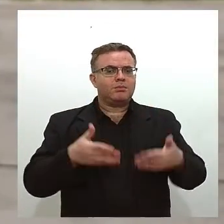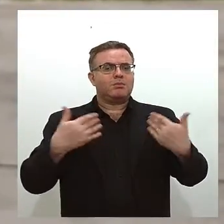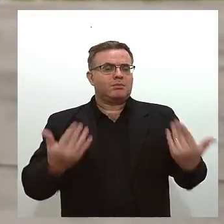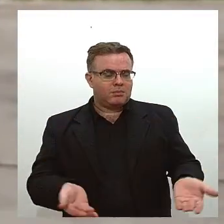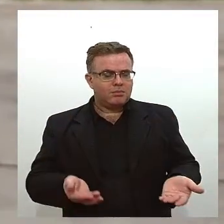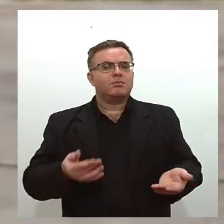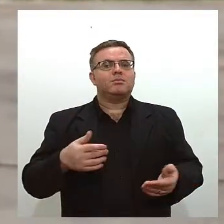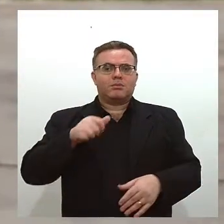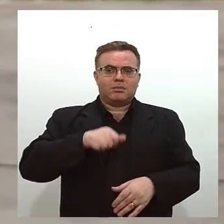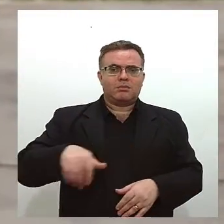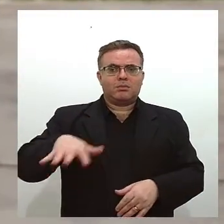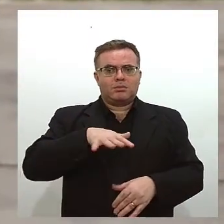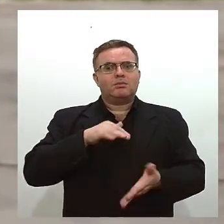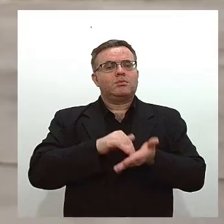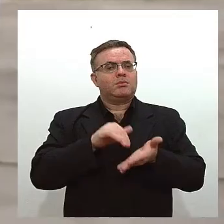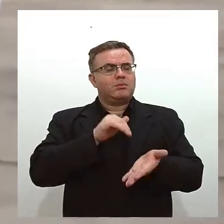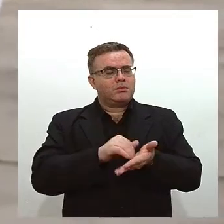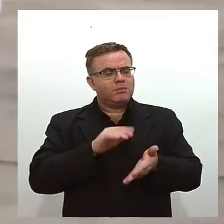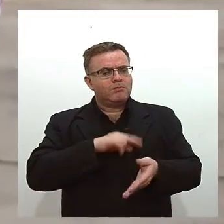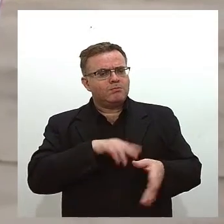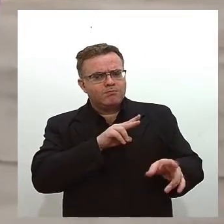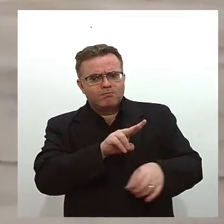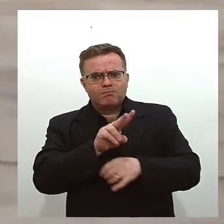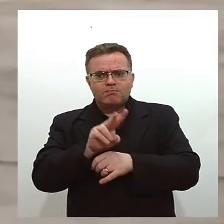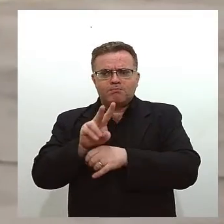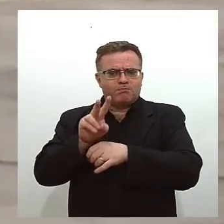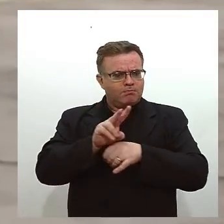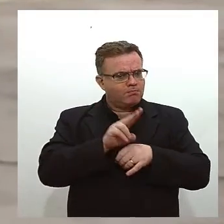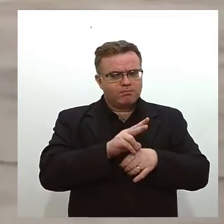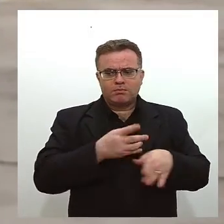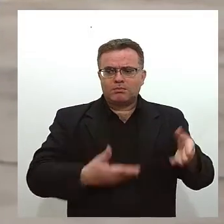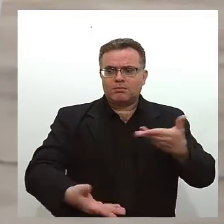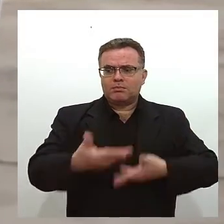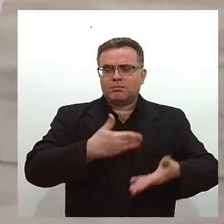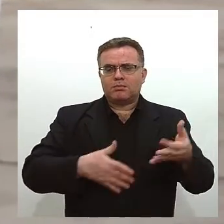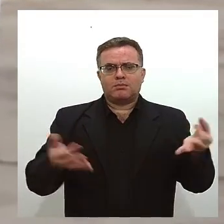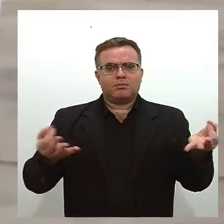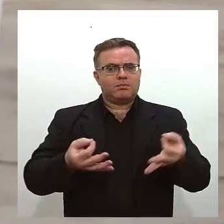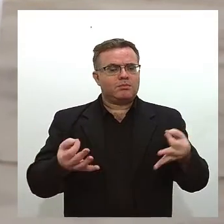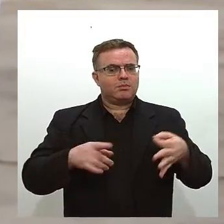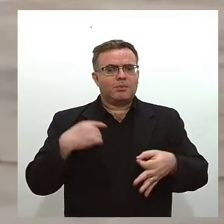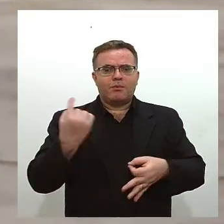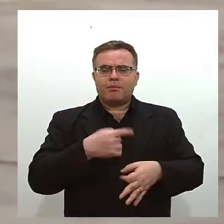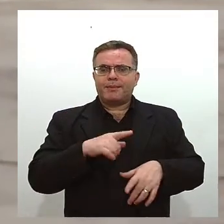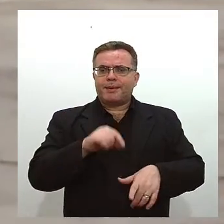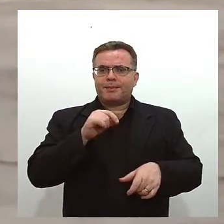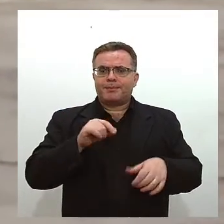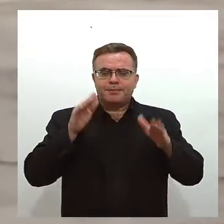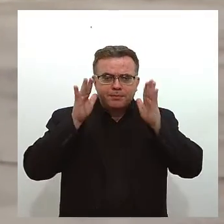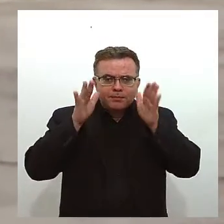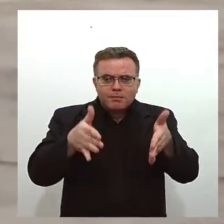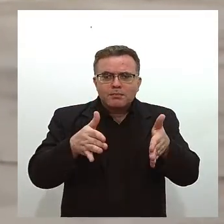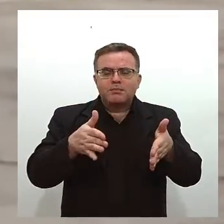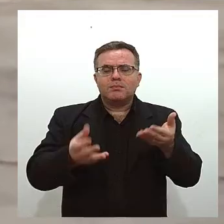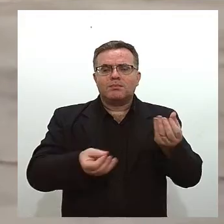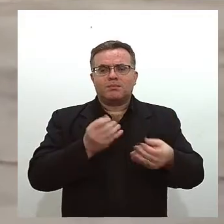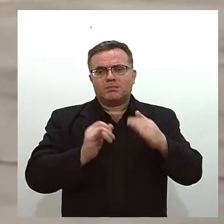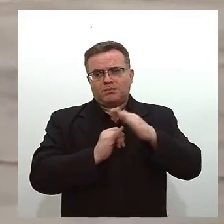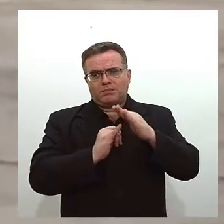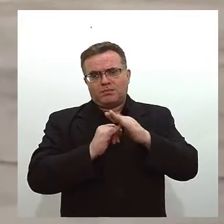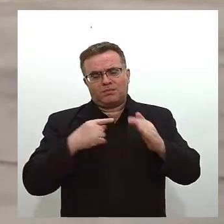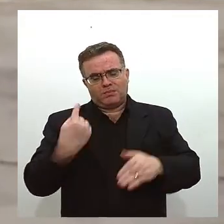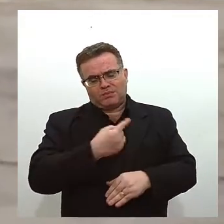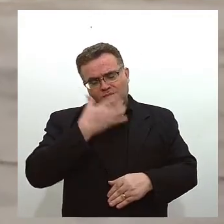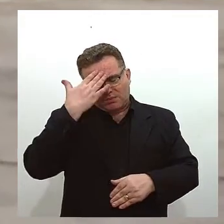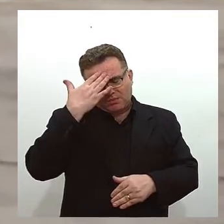de Assistência. Foi muito proveitoso essa parceria, né? E a gente preferiu ter esse olhar para as instituições, porque a gente sabe que no